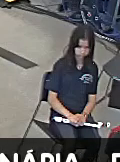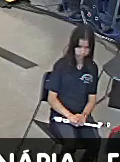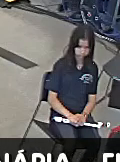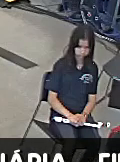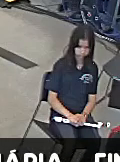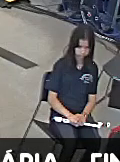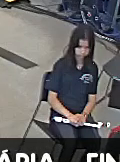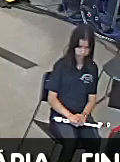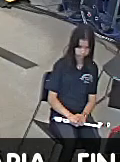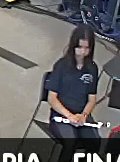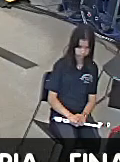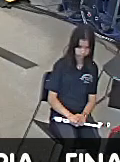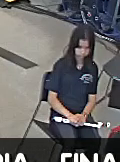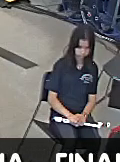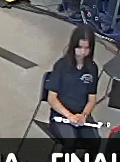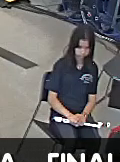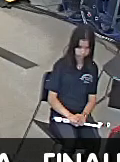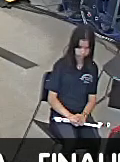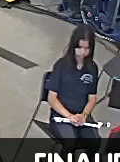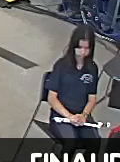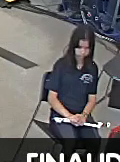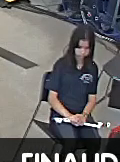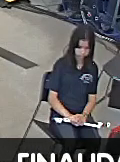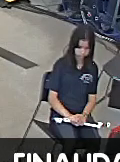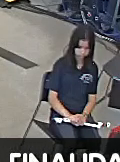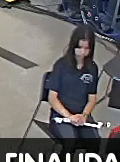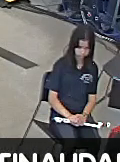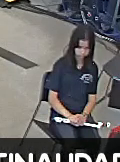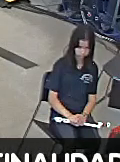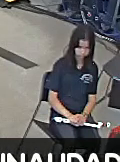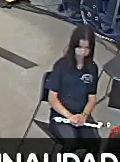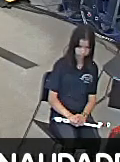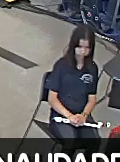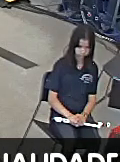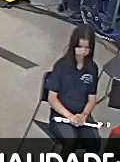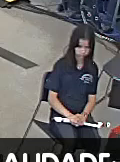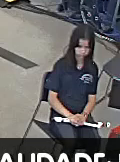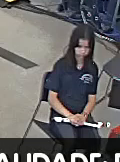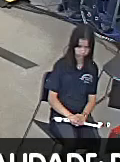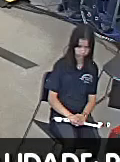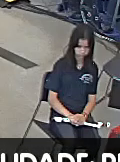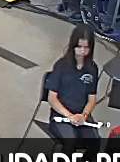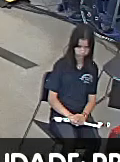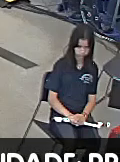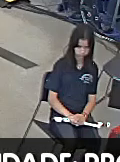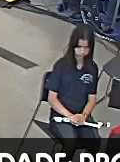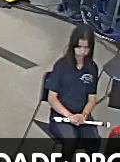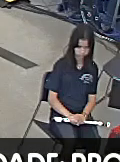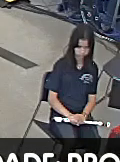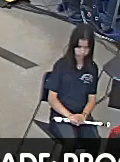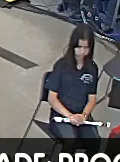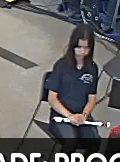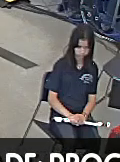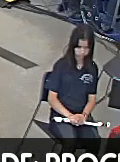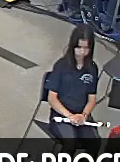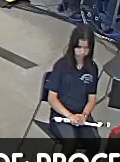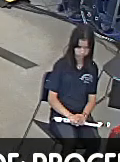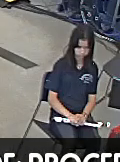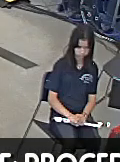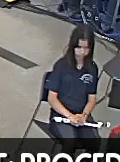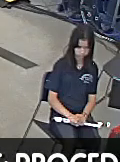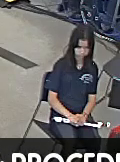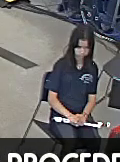né? Elas vieram trazendo consigo um espírito de doação, de serviço às